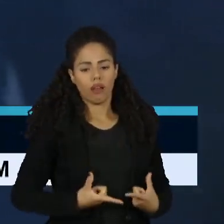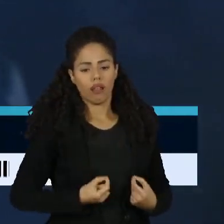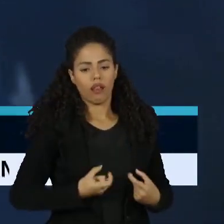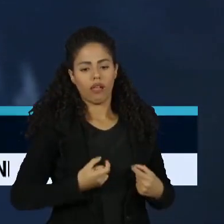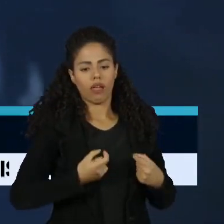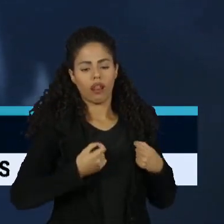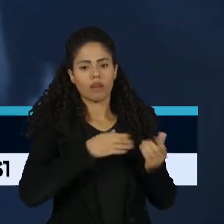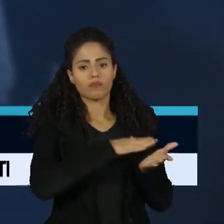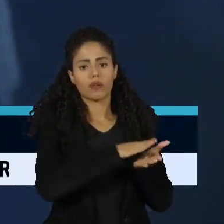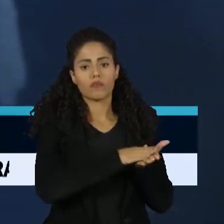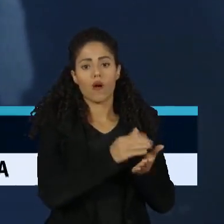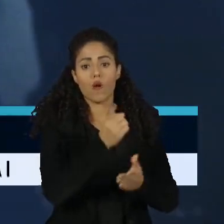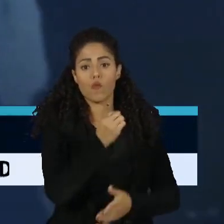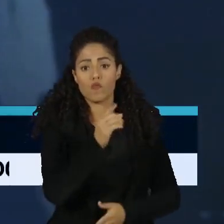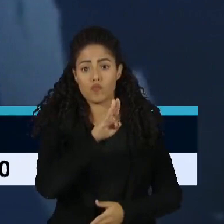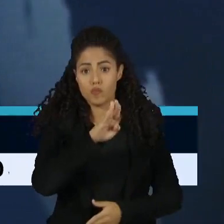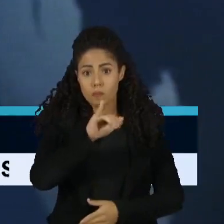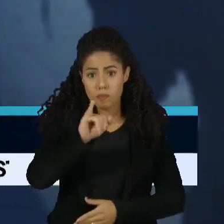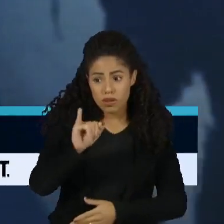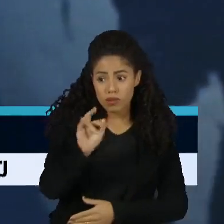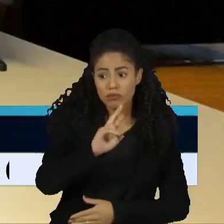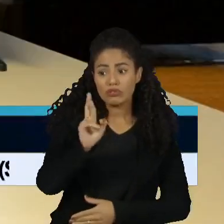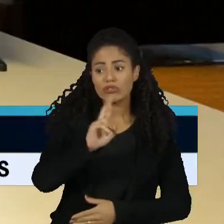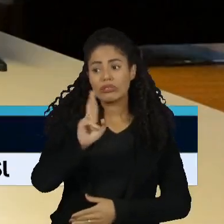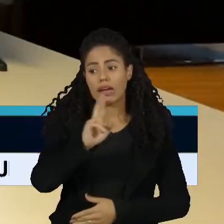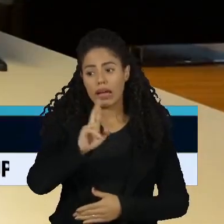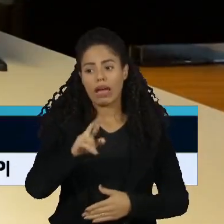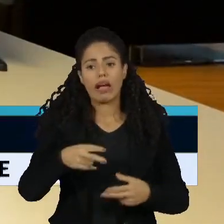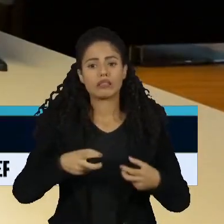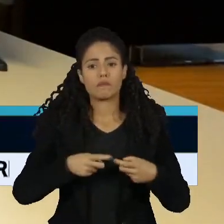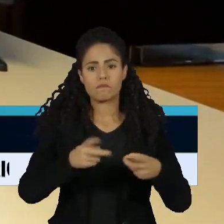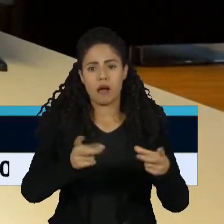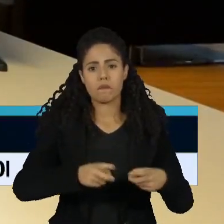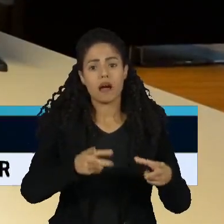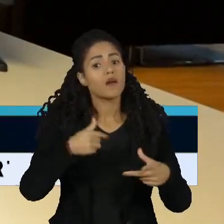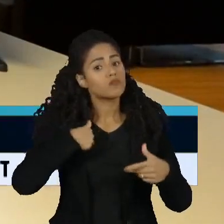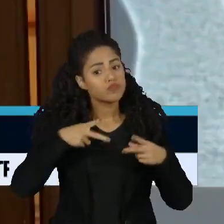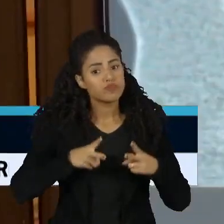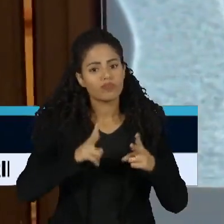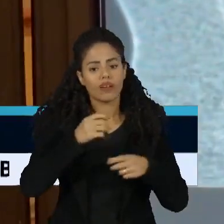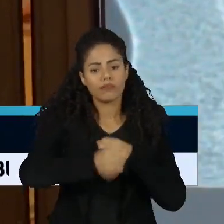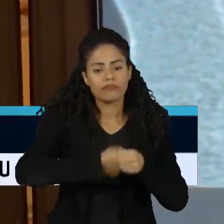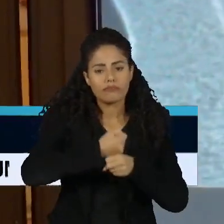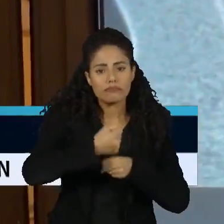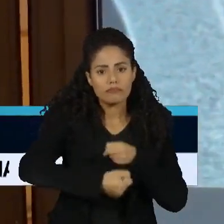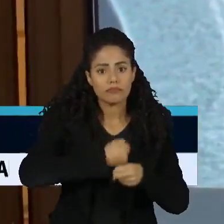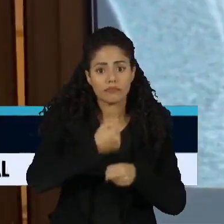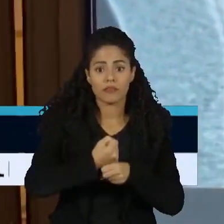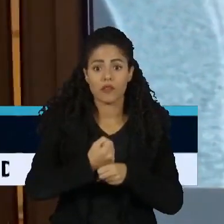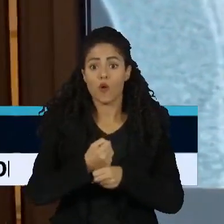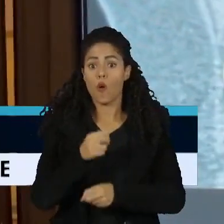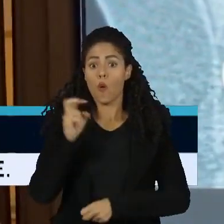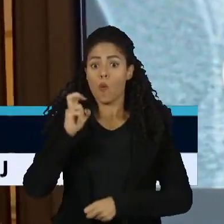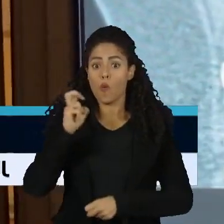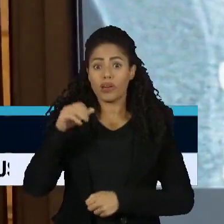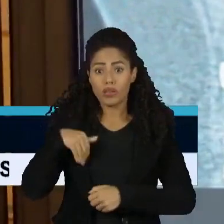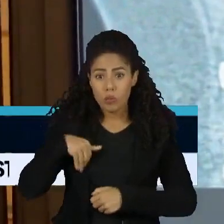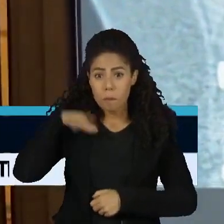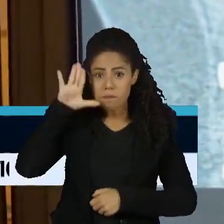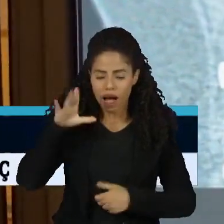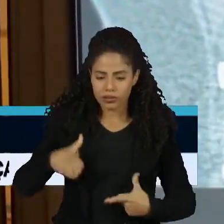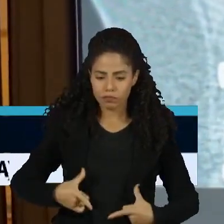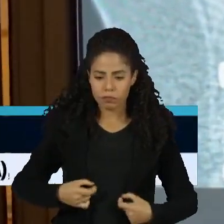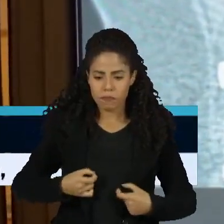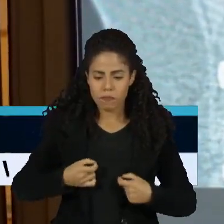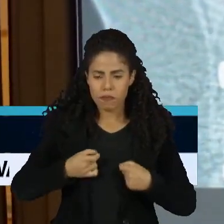mais de R$ 1 bilhão por ano no país. O câncer de pulmão é o quinto tipo mais comum no Brasil,